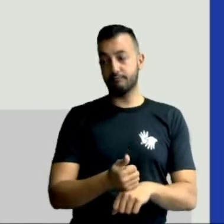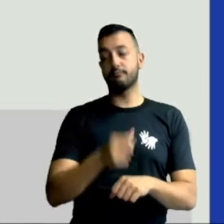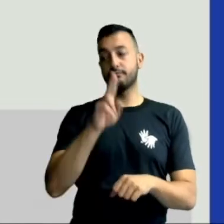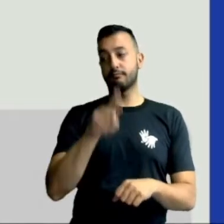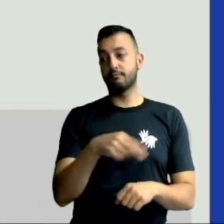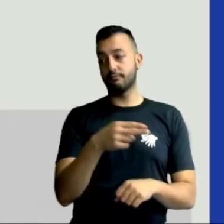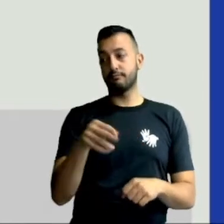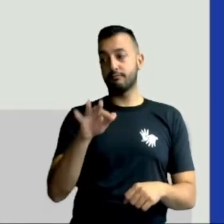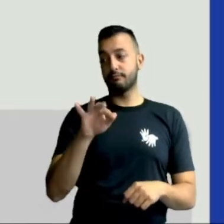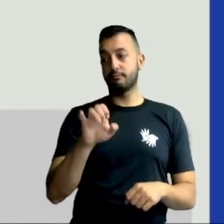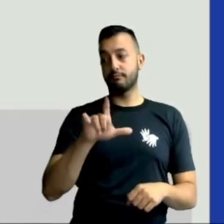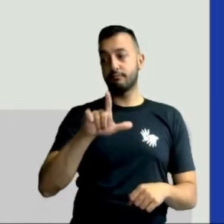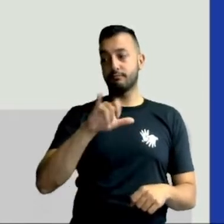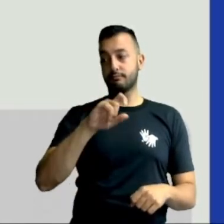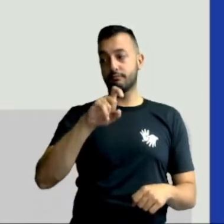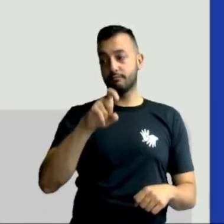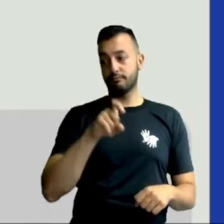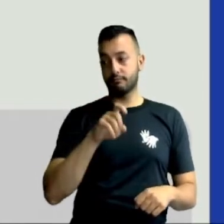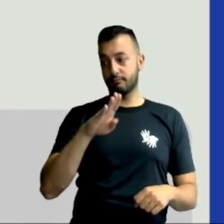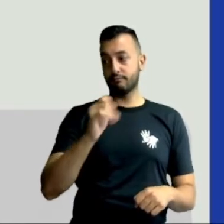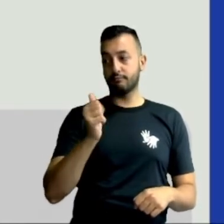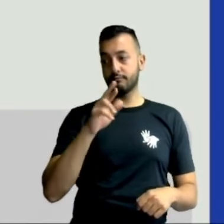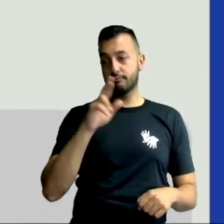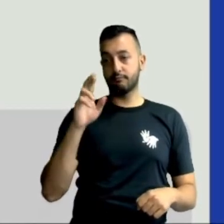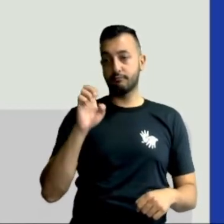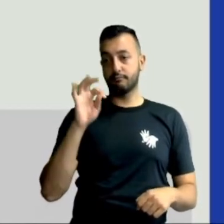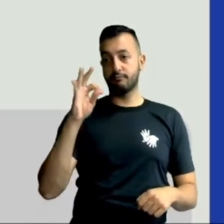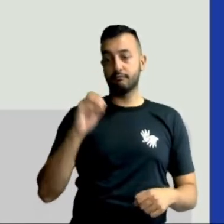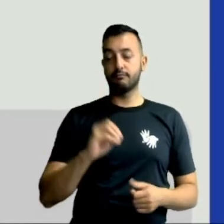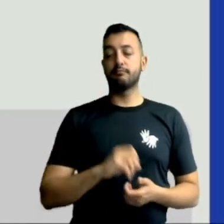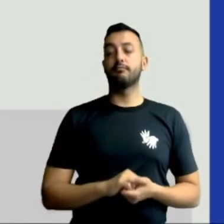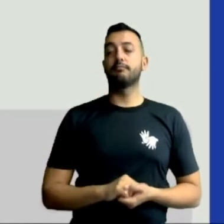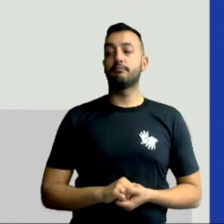certo? Daqui de Vitória de Santo Antão.